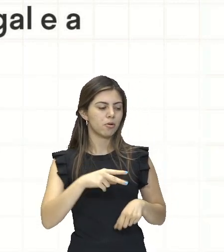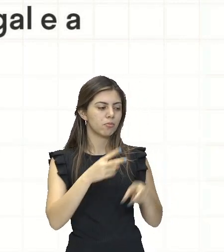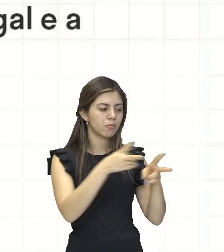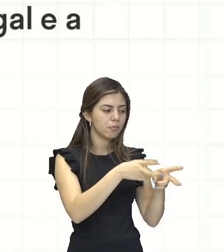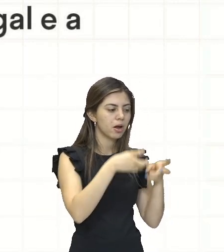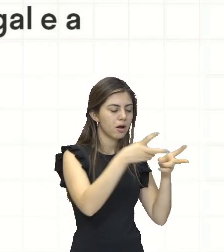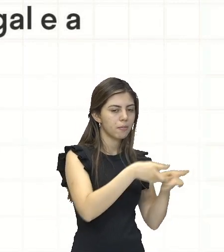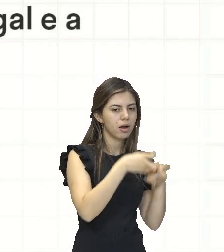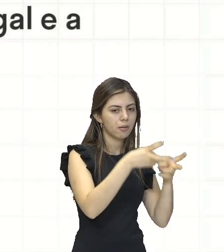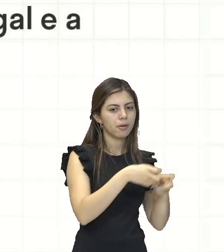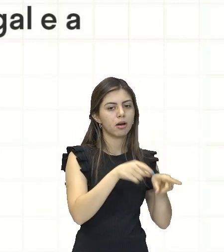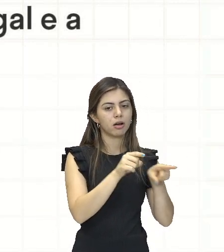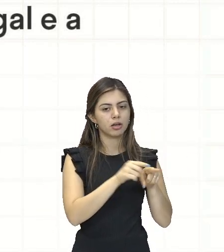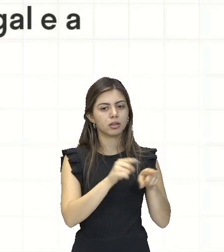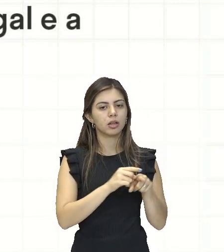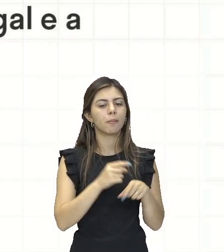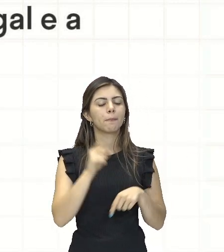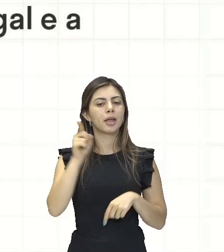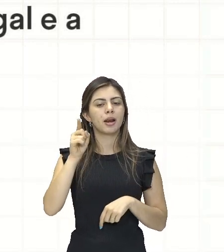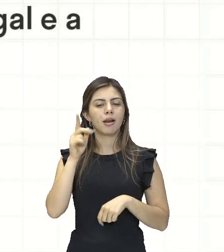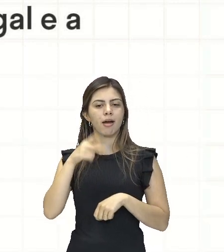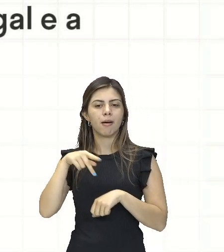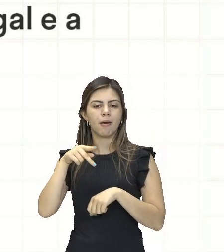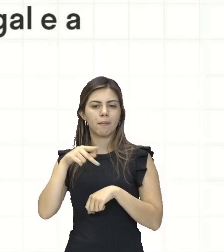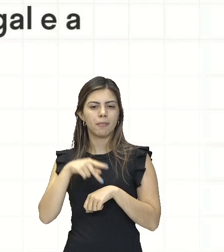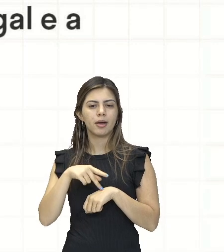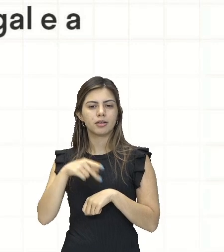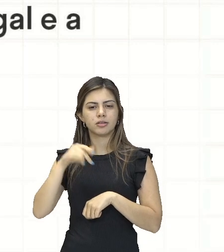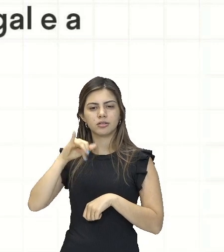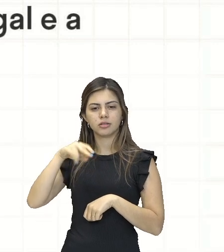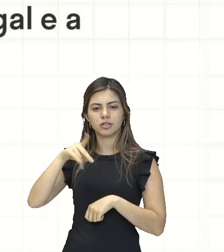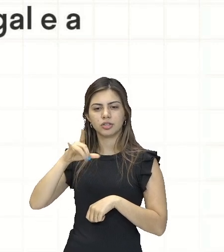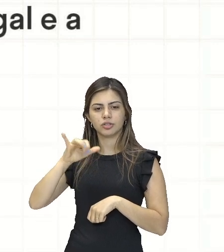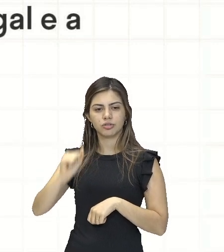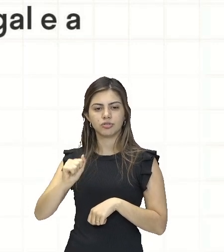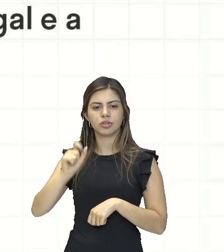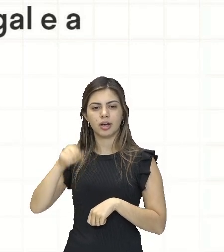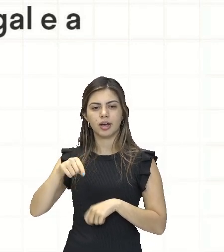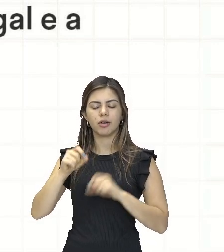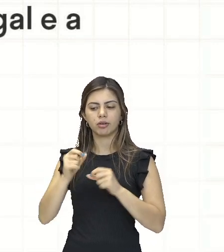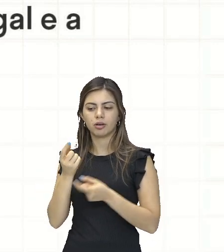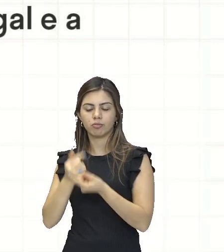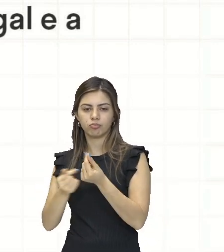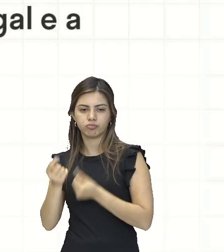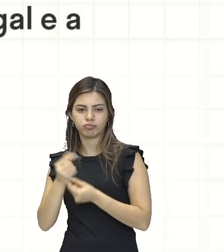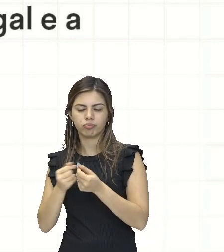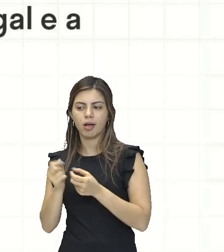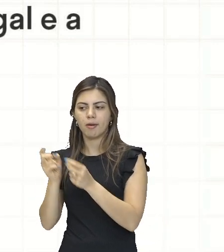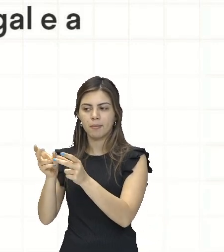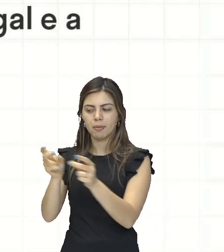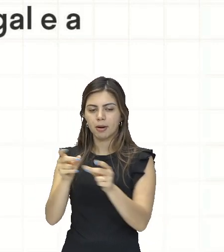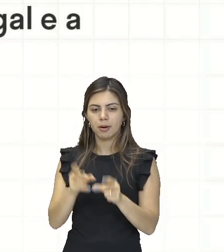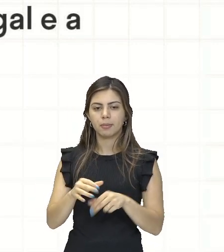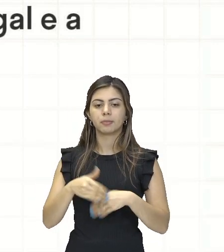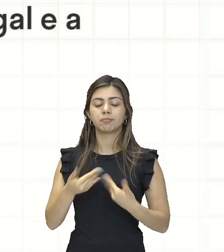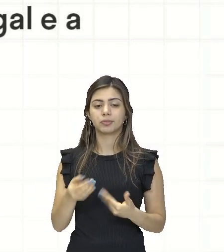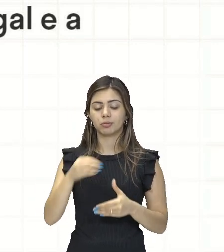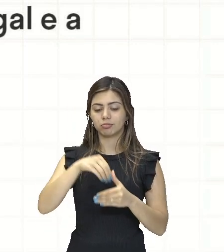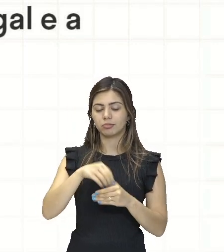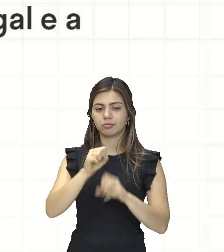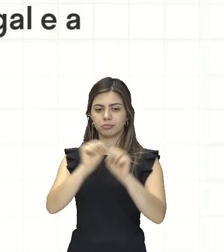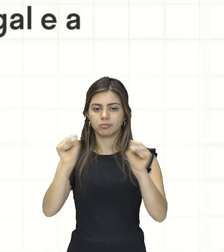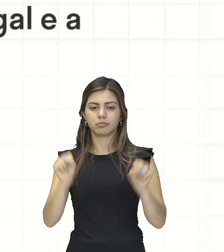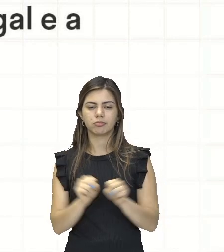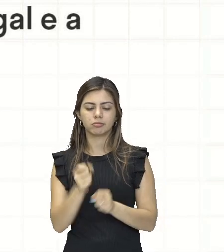a realização do comércio na Índia. Foram os principais exemplos disso. Então, dentro desse mercantilismo comercial